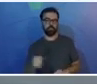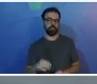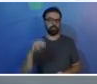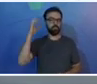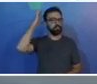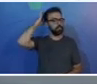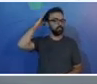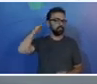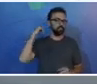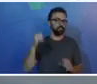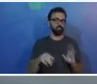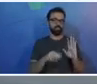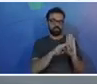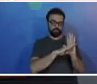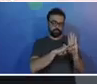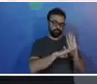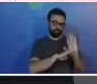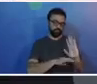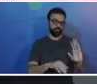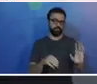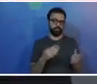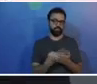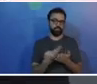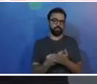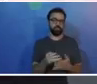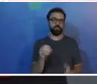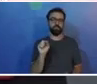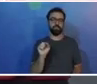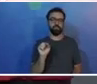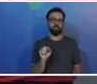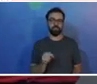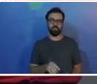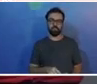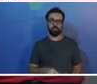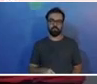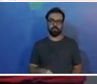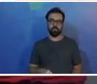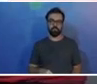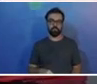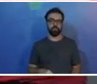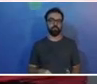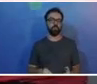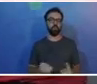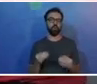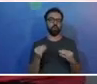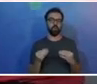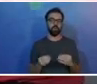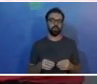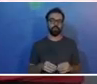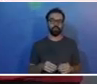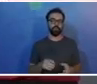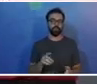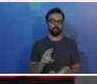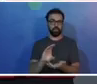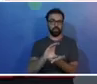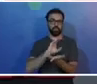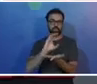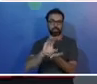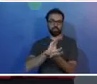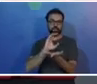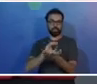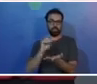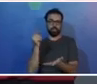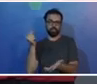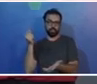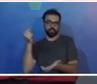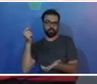Nossa rotina. O que nós vamos estudar? Nós vamos entender como o Poder Executivo arrecada dinheiro para administrar